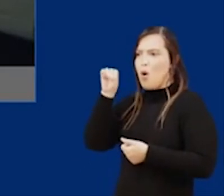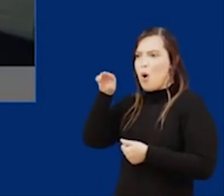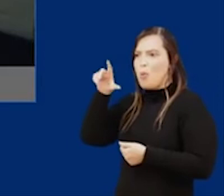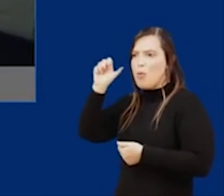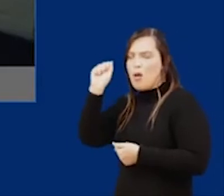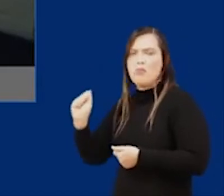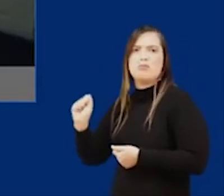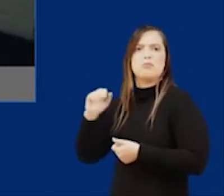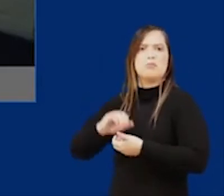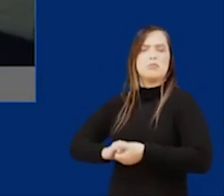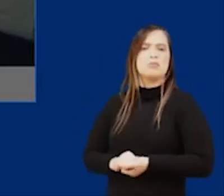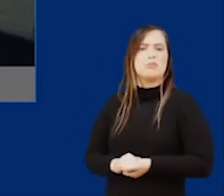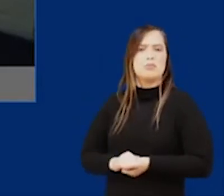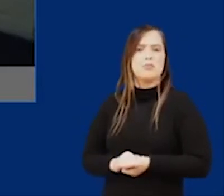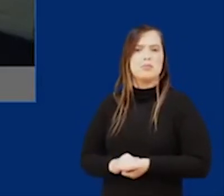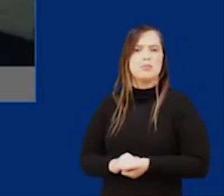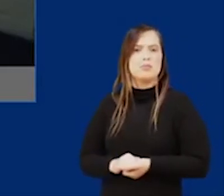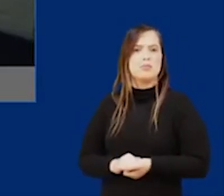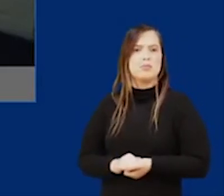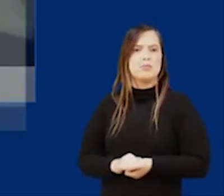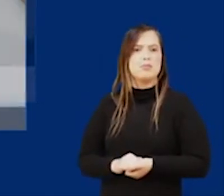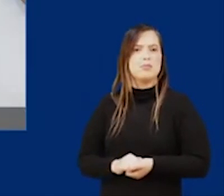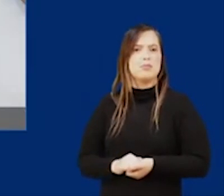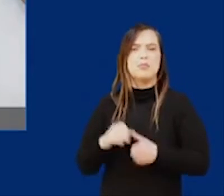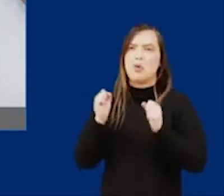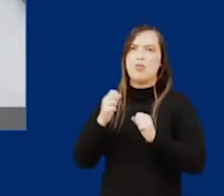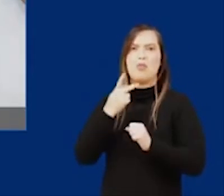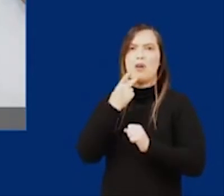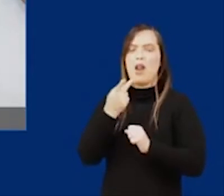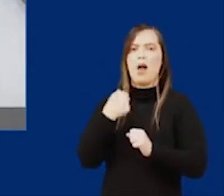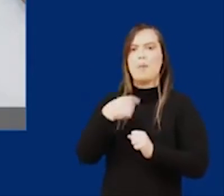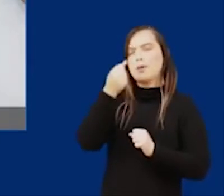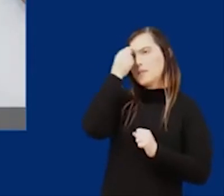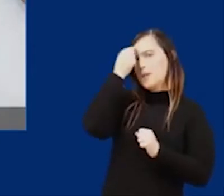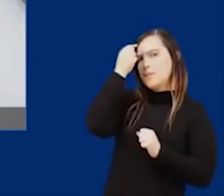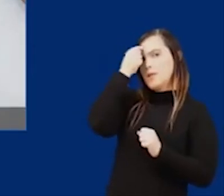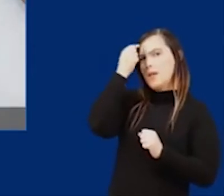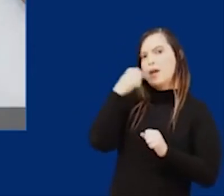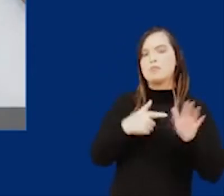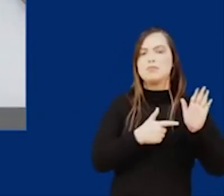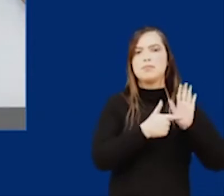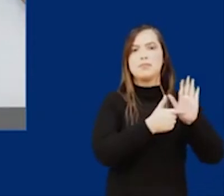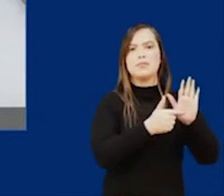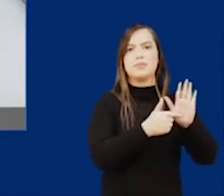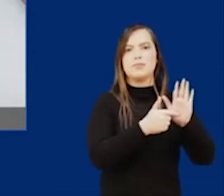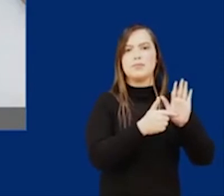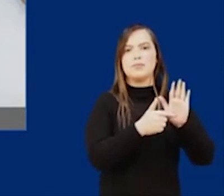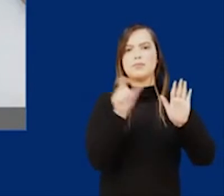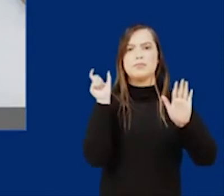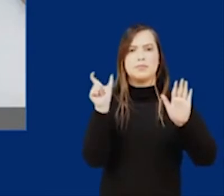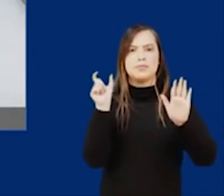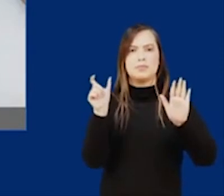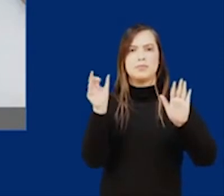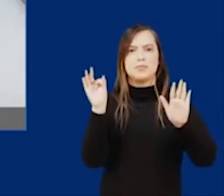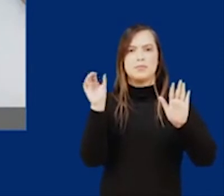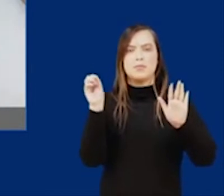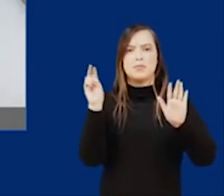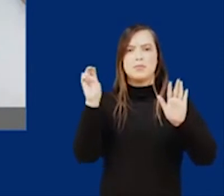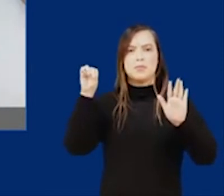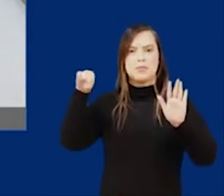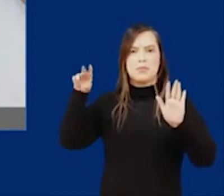Quem pode dar um parecer aí, dar um pensamento, uma posição sobre a fórmula, né? Vou